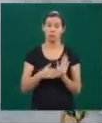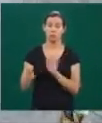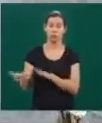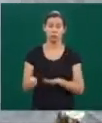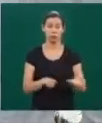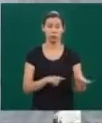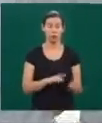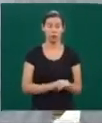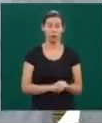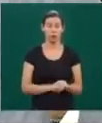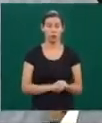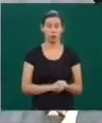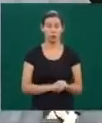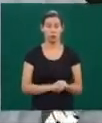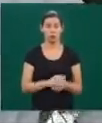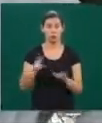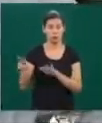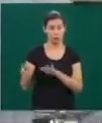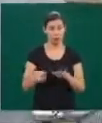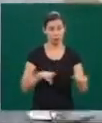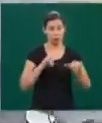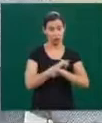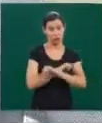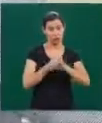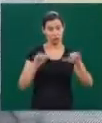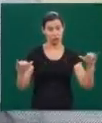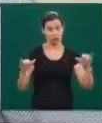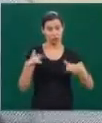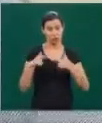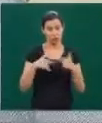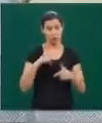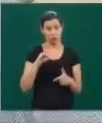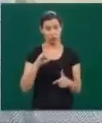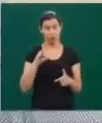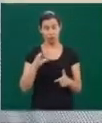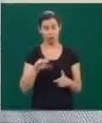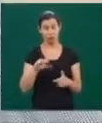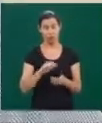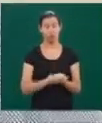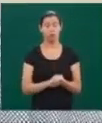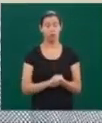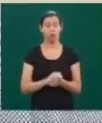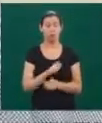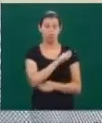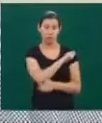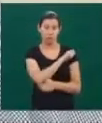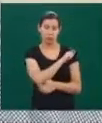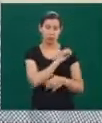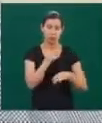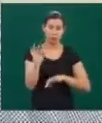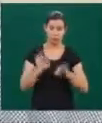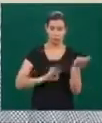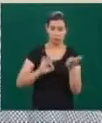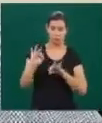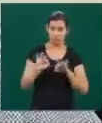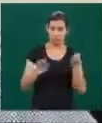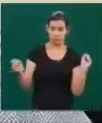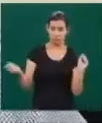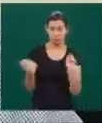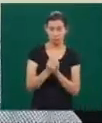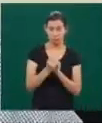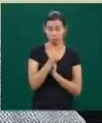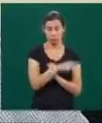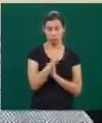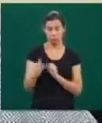Essa semana é para a gente divulgar todos os trabalhos de iniciação científica que os nossos alunos vêm desenvolvendo de forma muito competente com os nossos professores